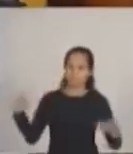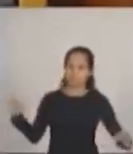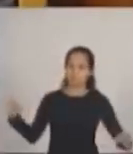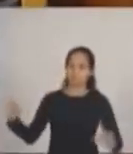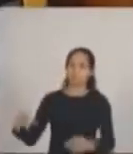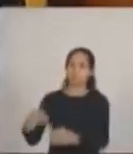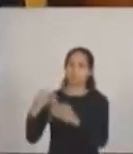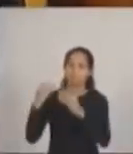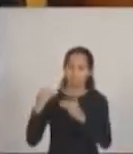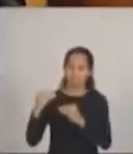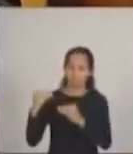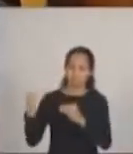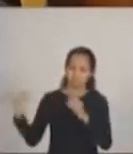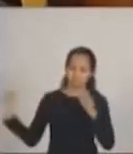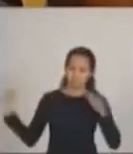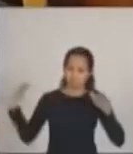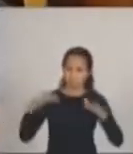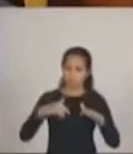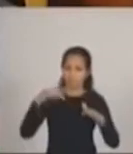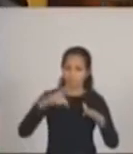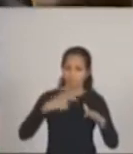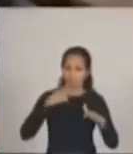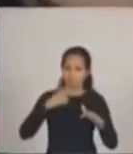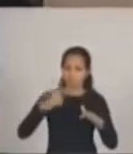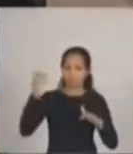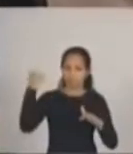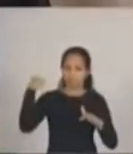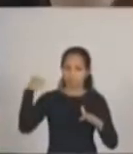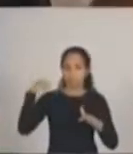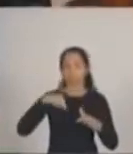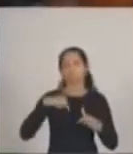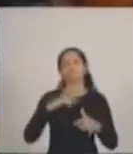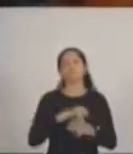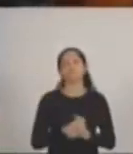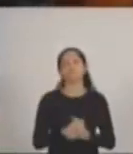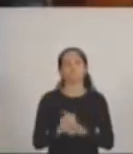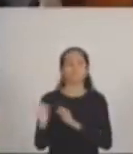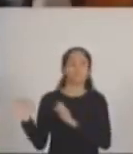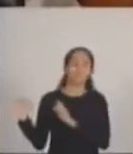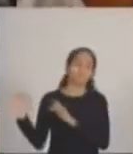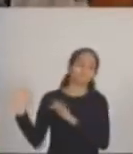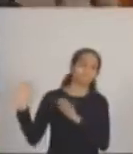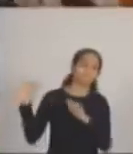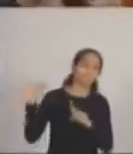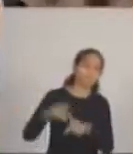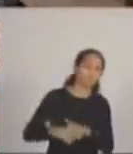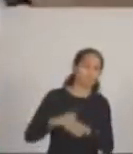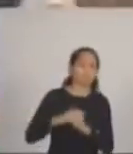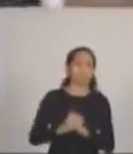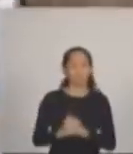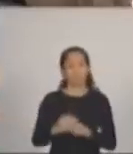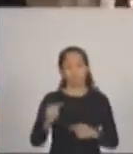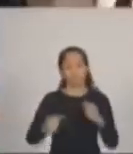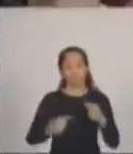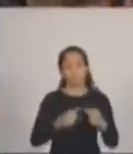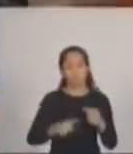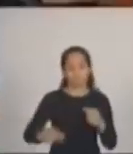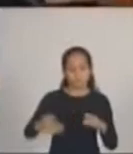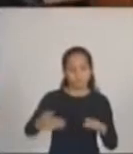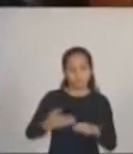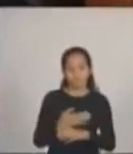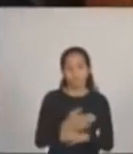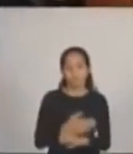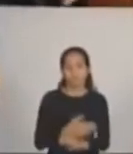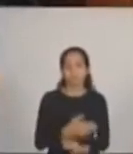conta dessa casa na semana que antecedeu a essa, a função é que a política pública de acesso à justiça está